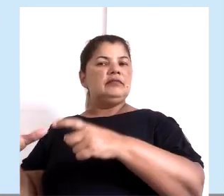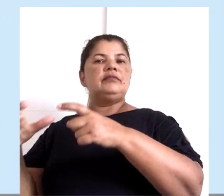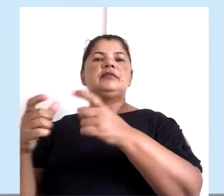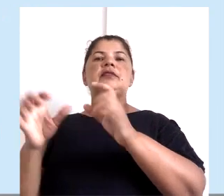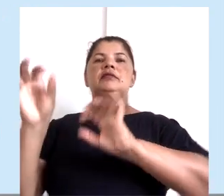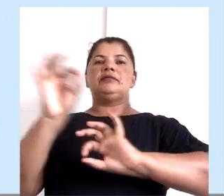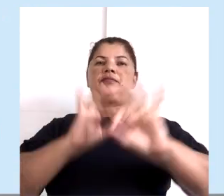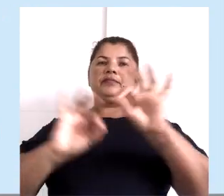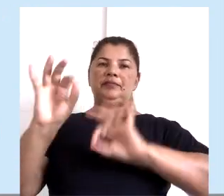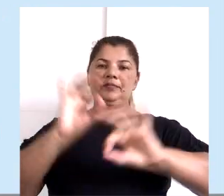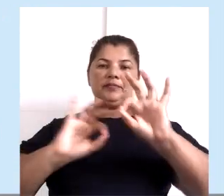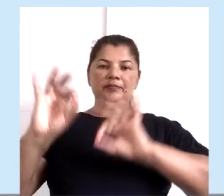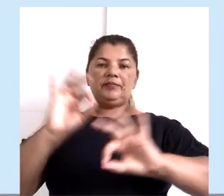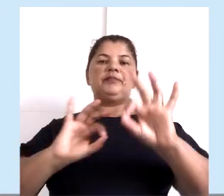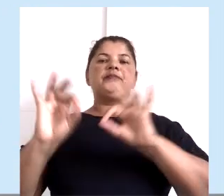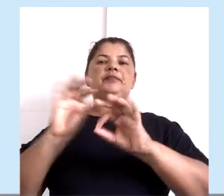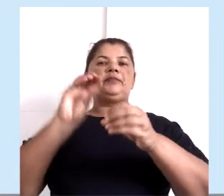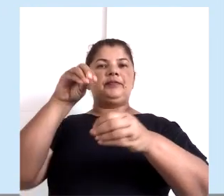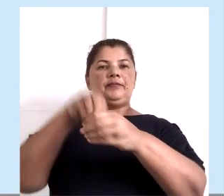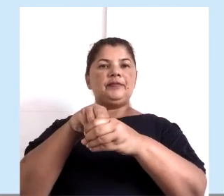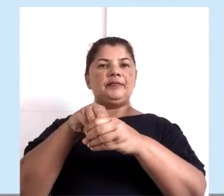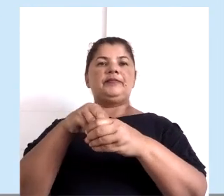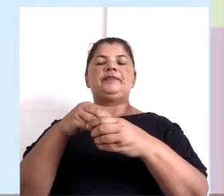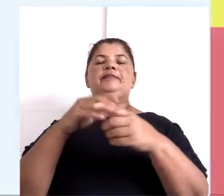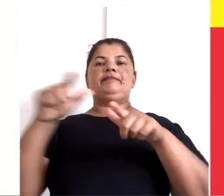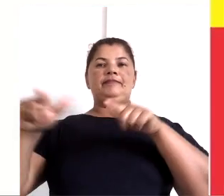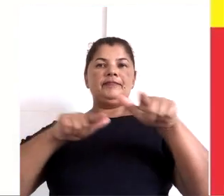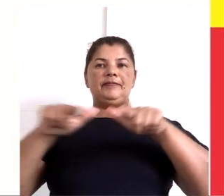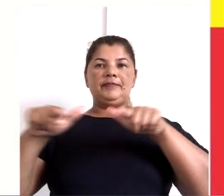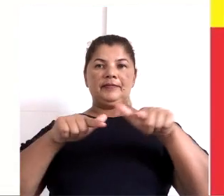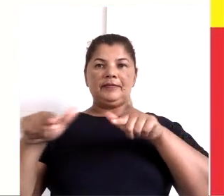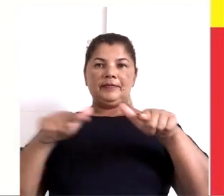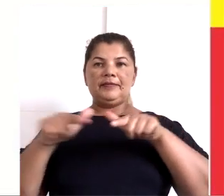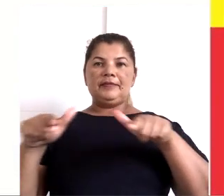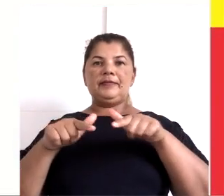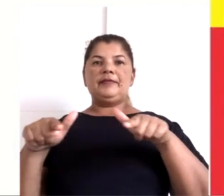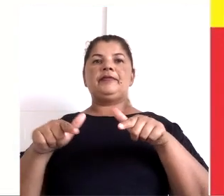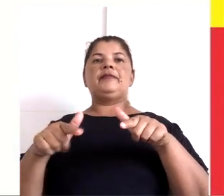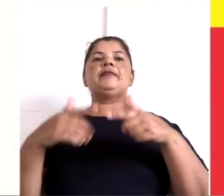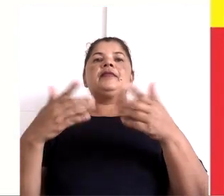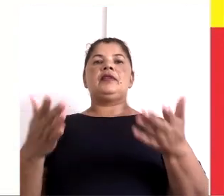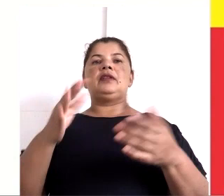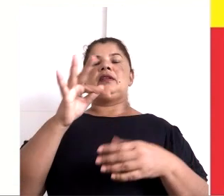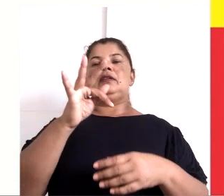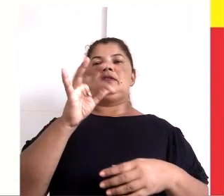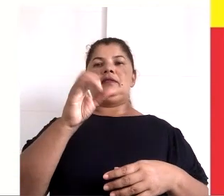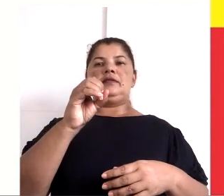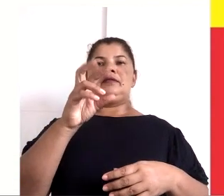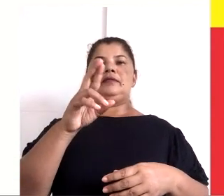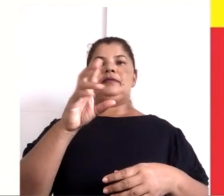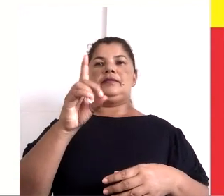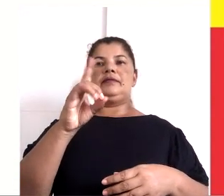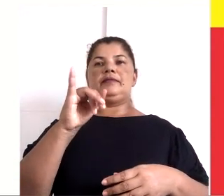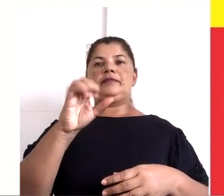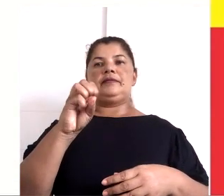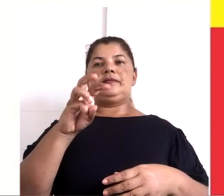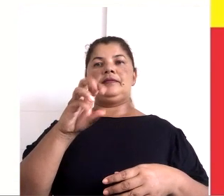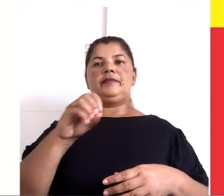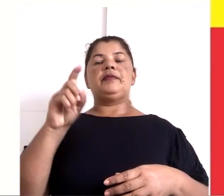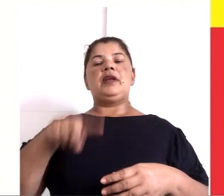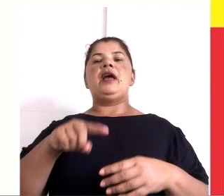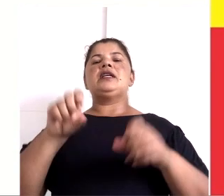aí de produção, ok? Acompanha na tela. A gente vai ver aí um pouco sobre o Fordismo, tá? Que é um sistema de